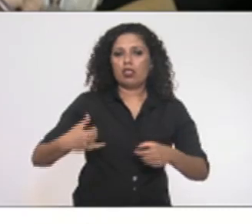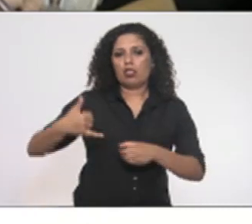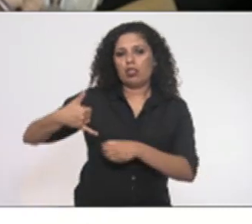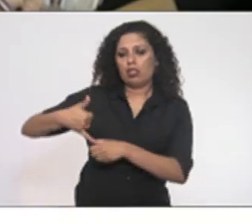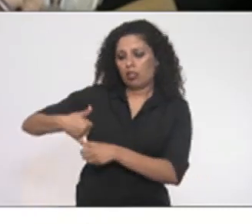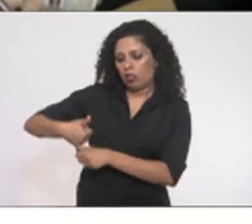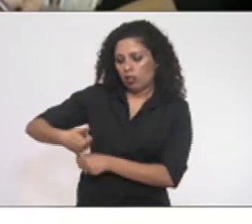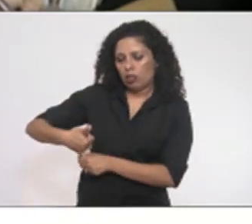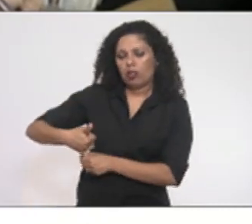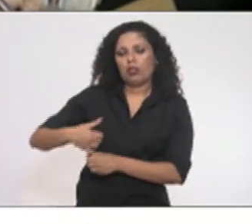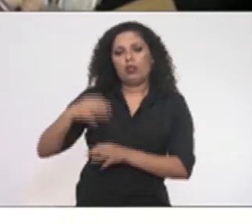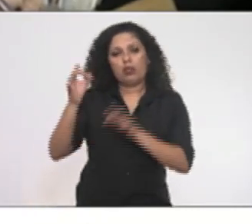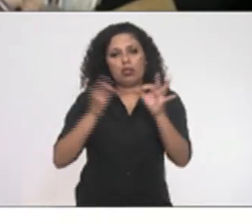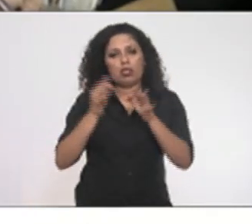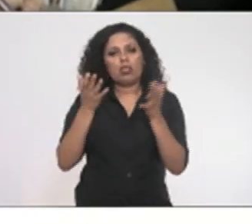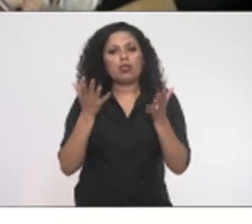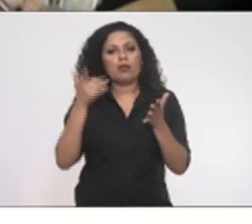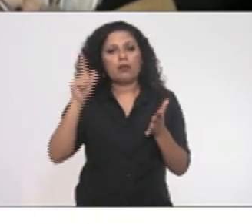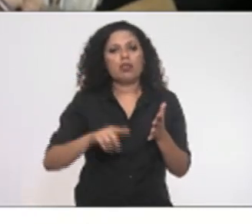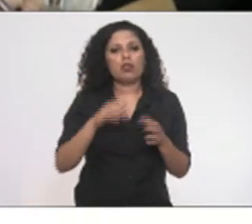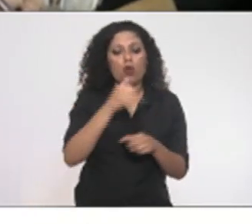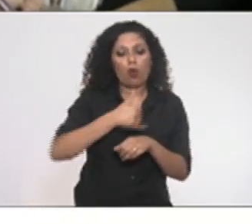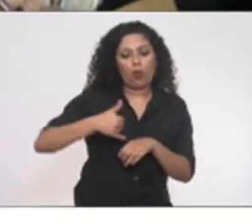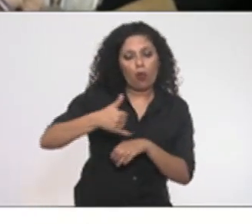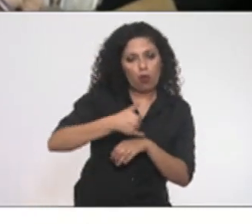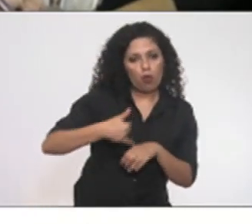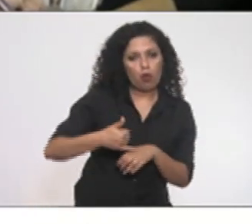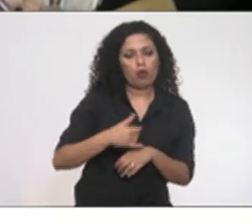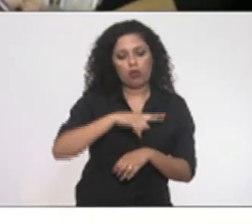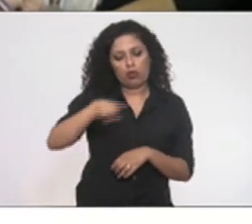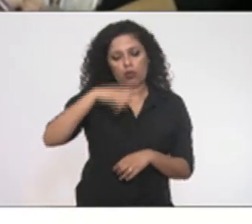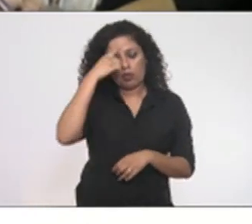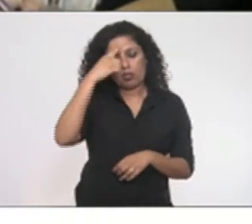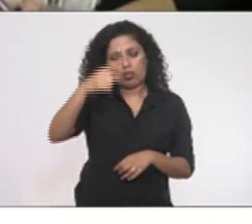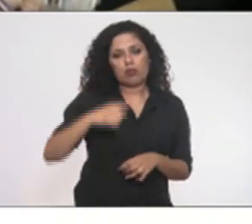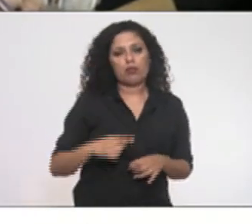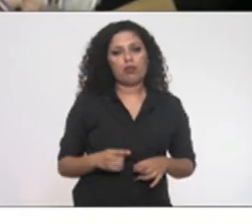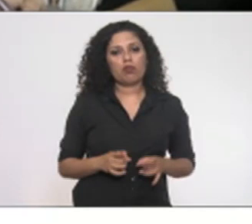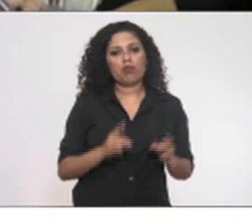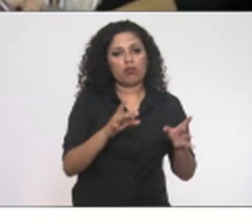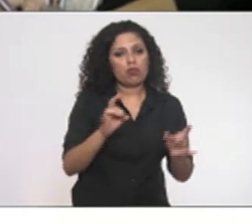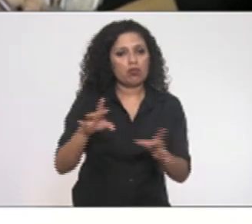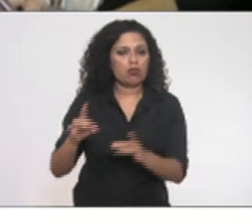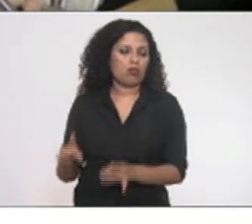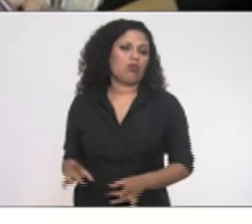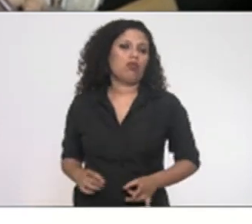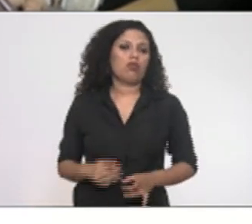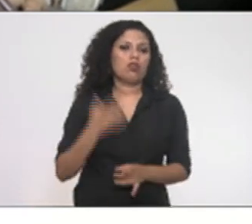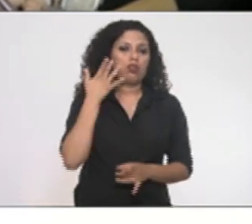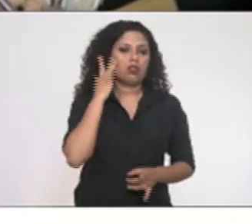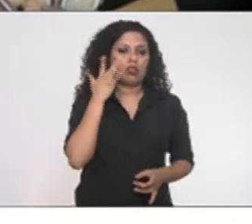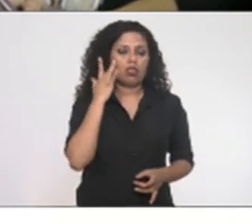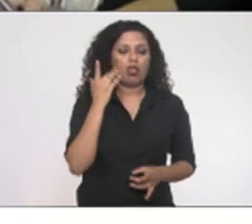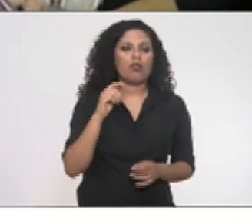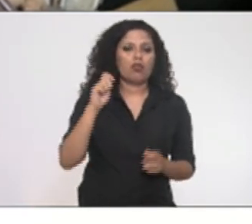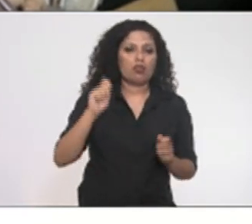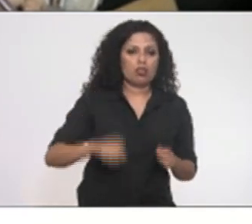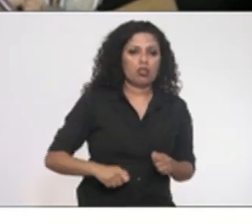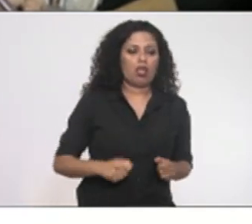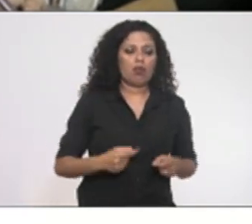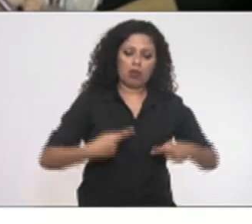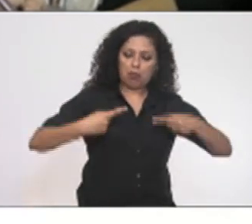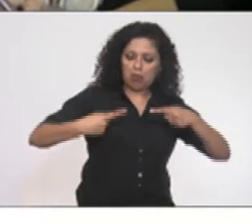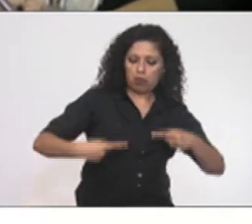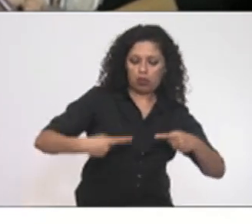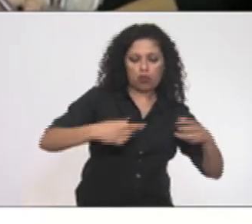óleo do que o gás, a gente também espera que ele, tendo que vender no mercado, ele faça ofertas melhores. Então, isso deu uma dinâmica maior. E própria competição